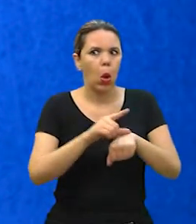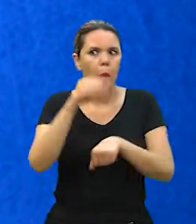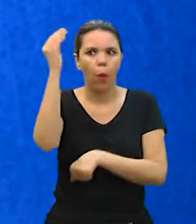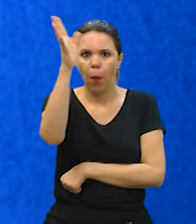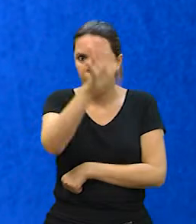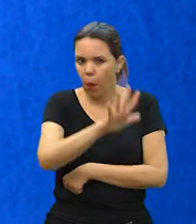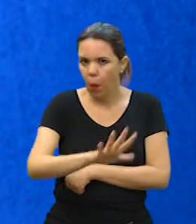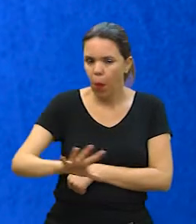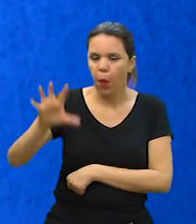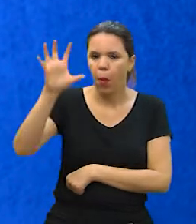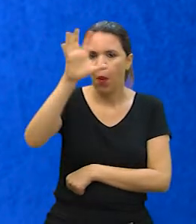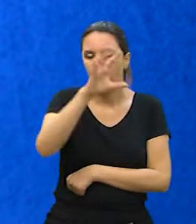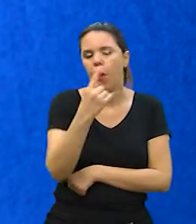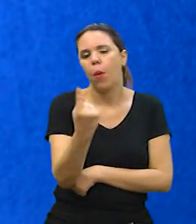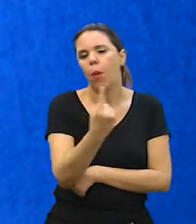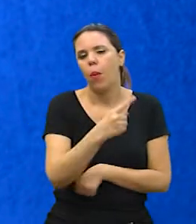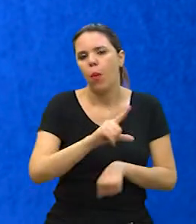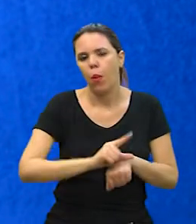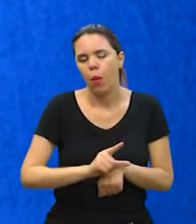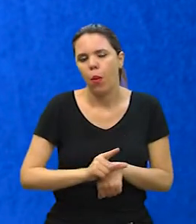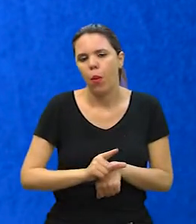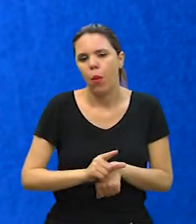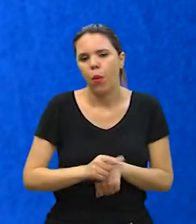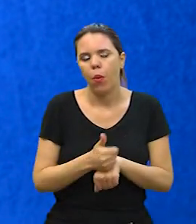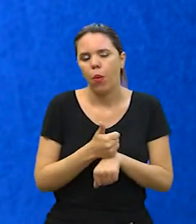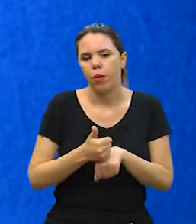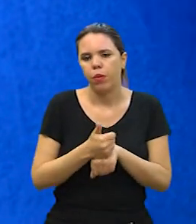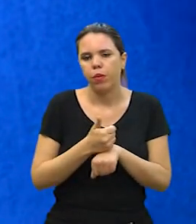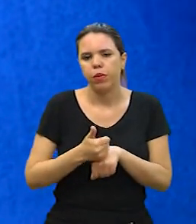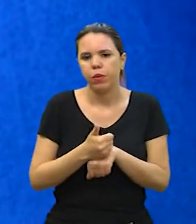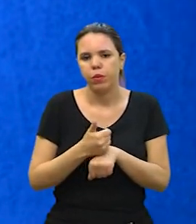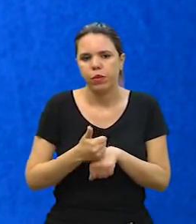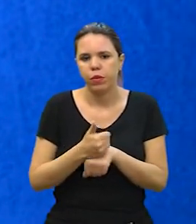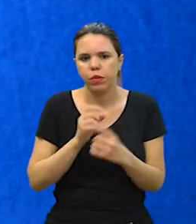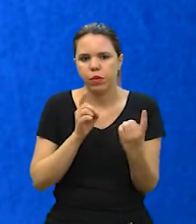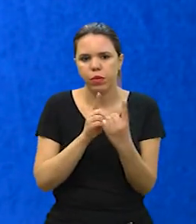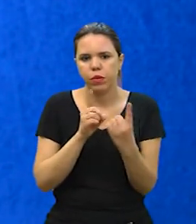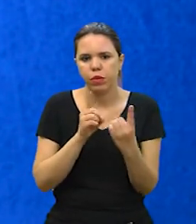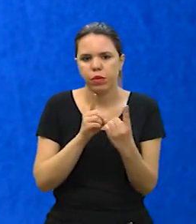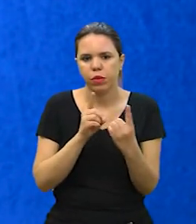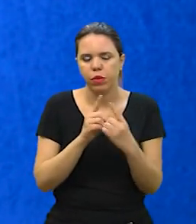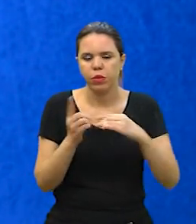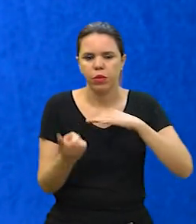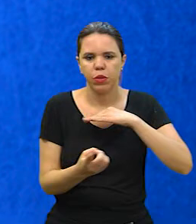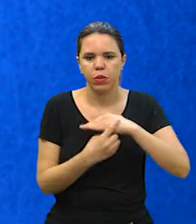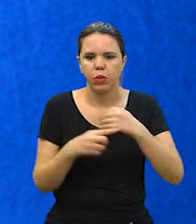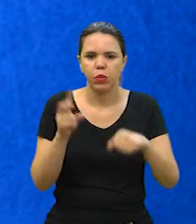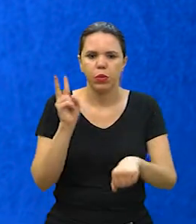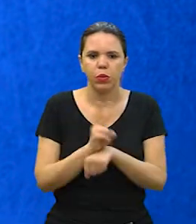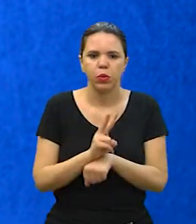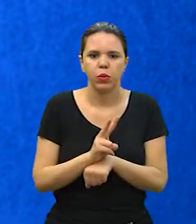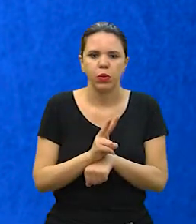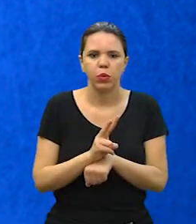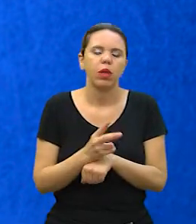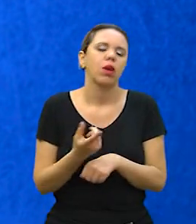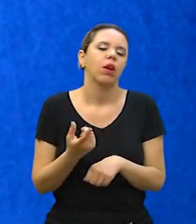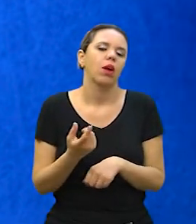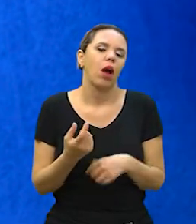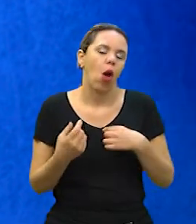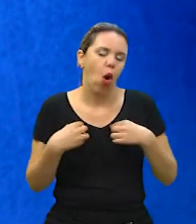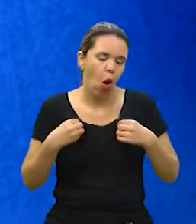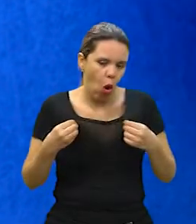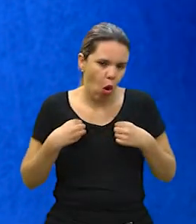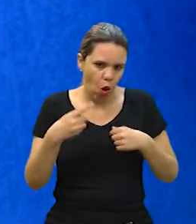por todo o Brasil, cada uma tocada por especialistas em atender bem o cliente e cuidar das